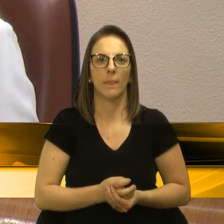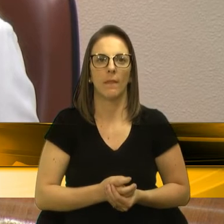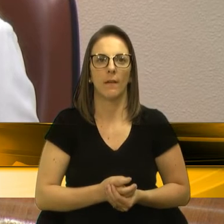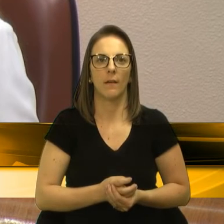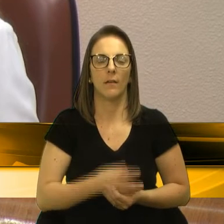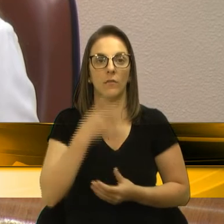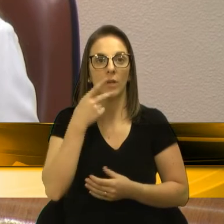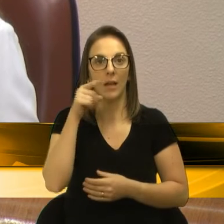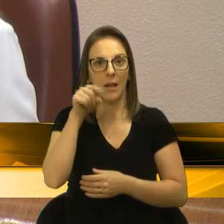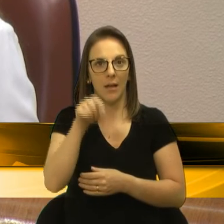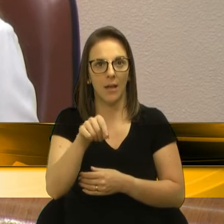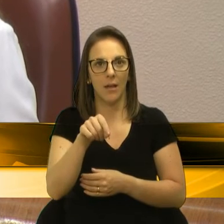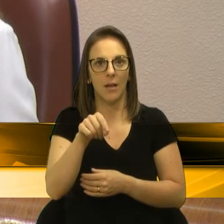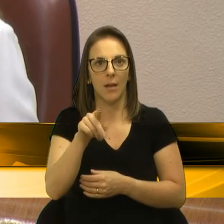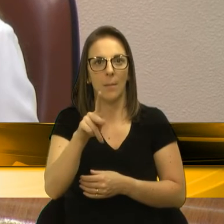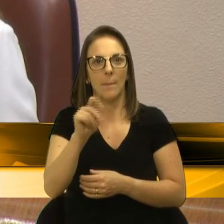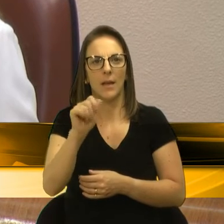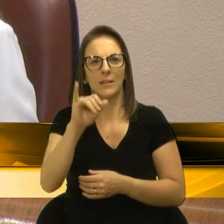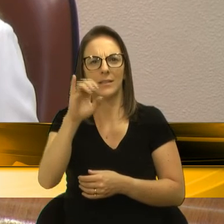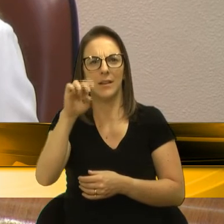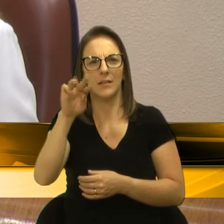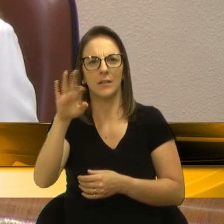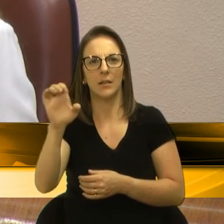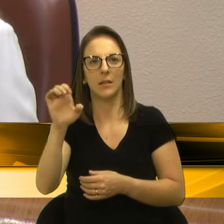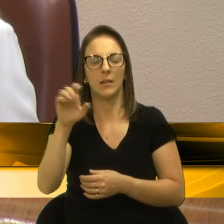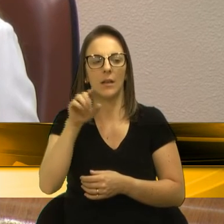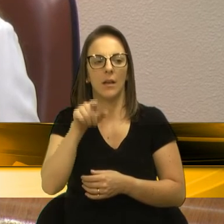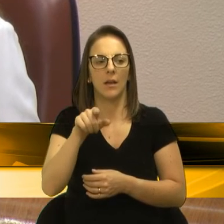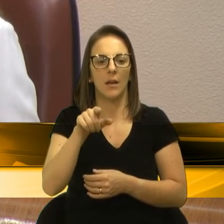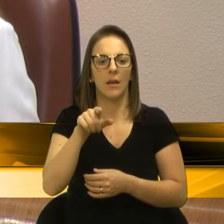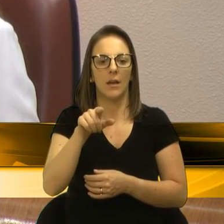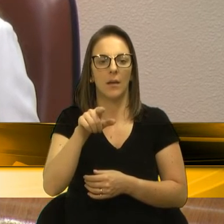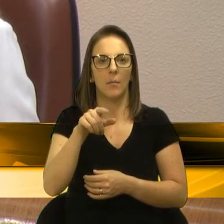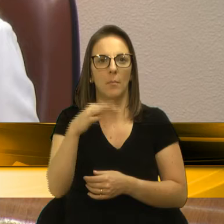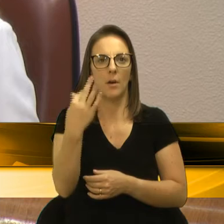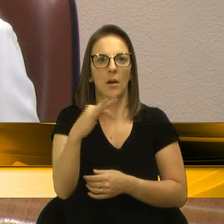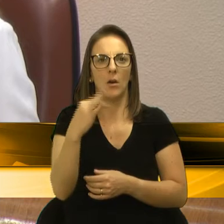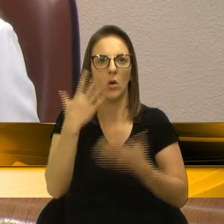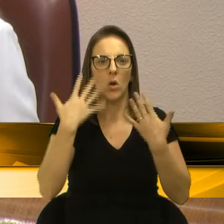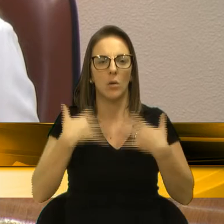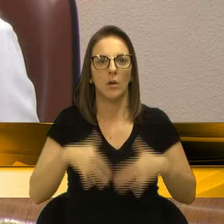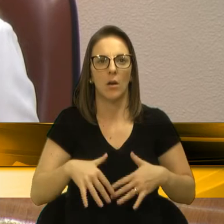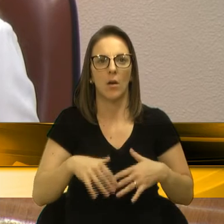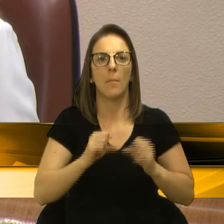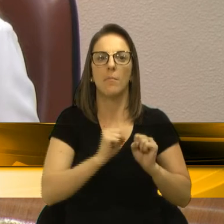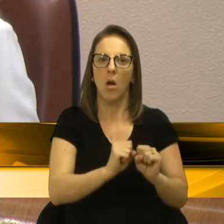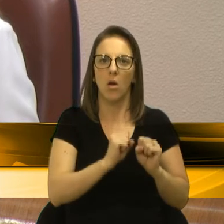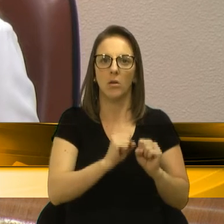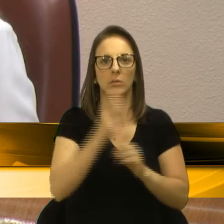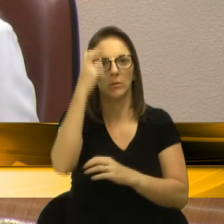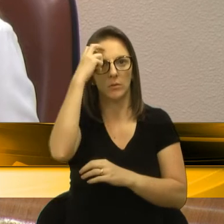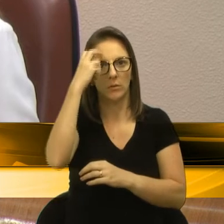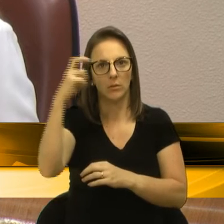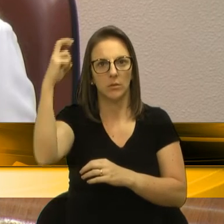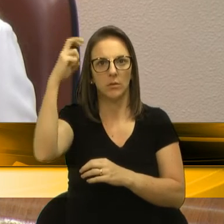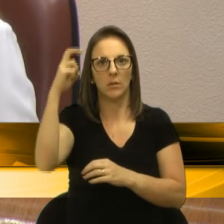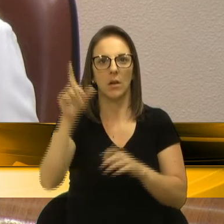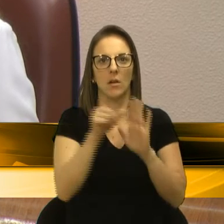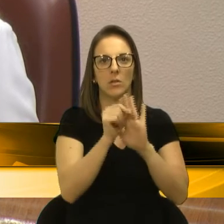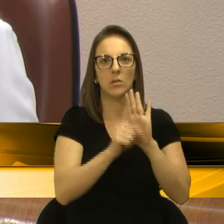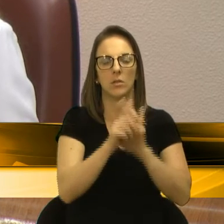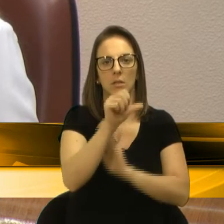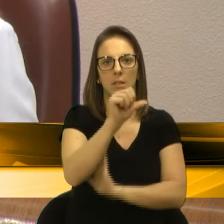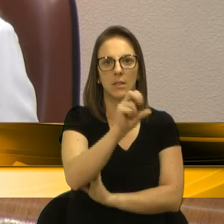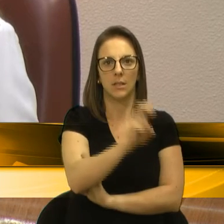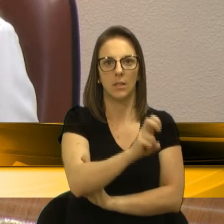paciente do delito de lesões corporais, recebimento do aditamento. Possibilidade. Inteligência do artigo 569 do Código de Processo